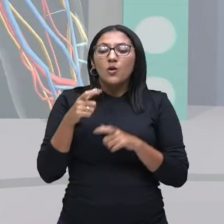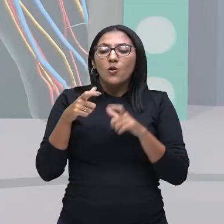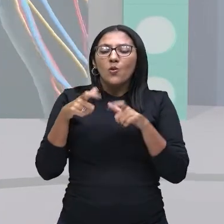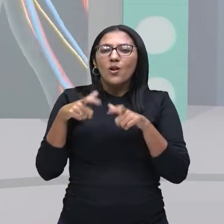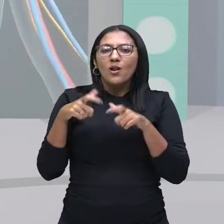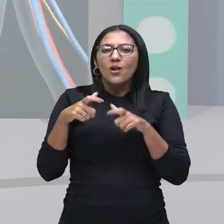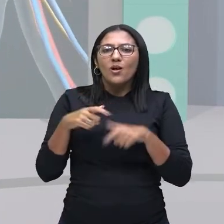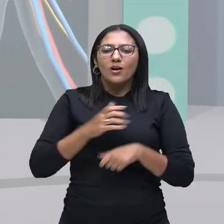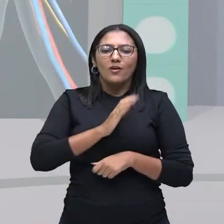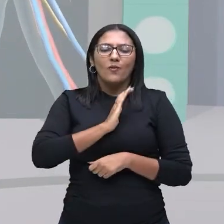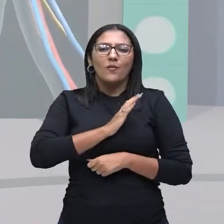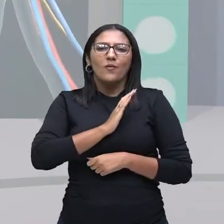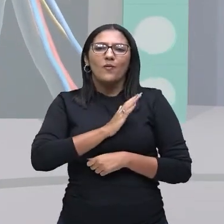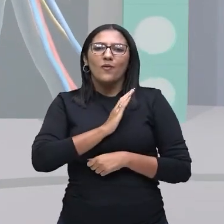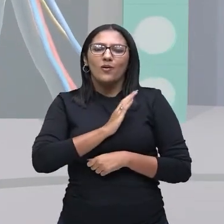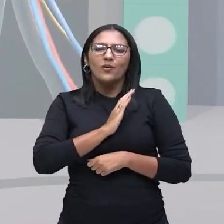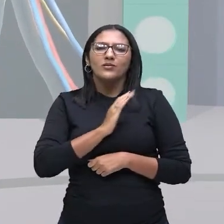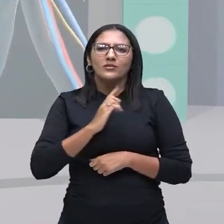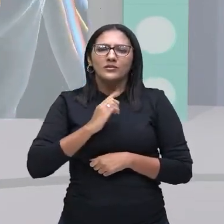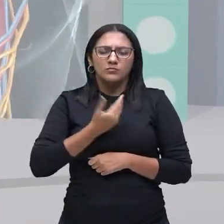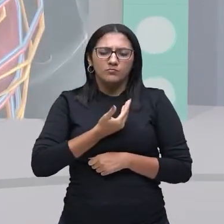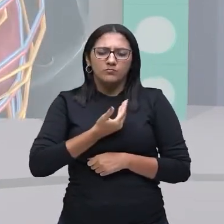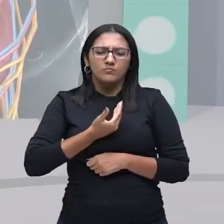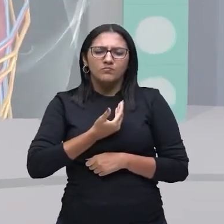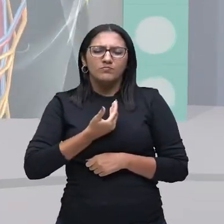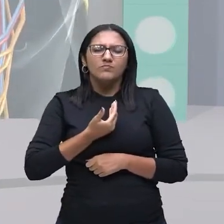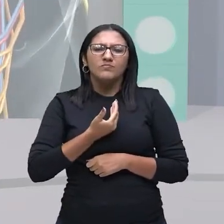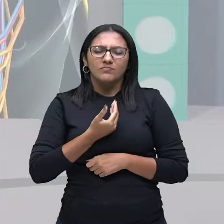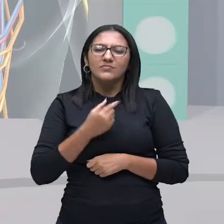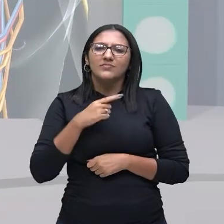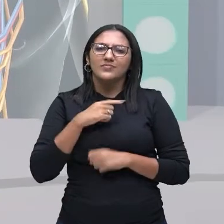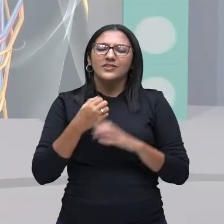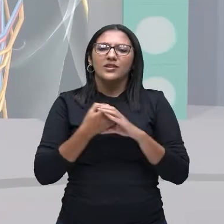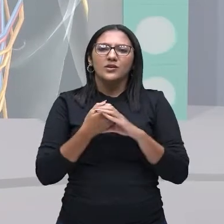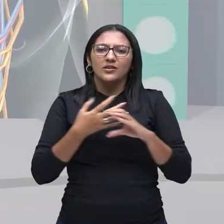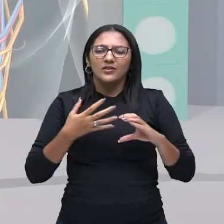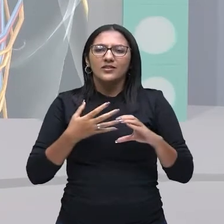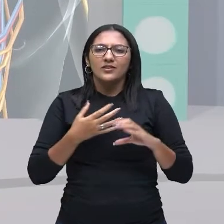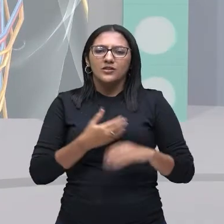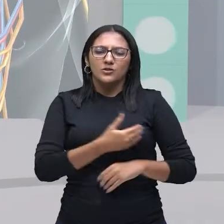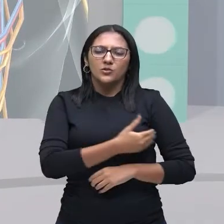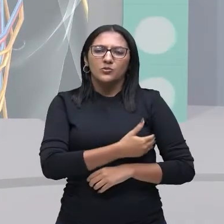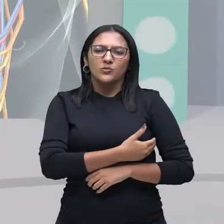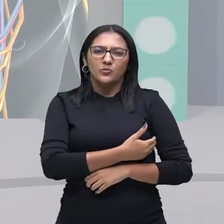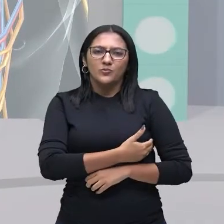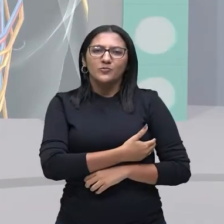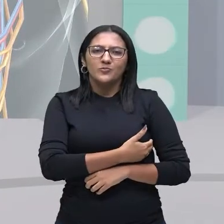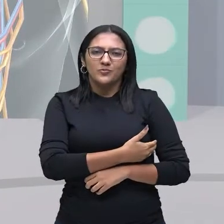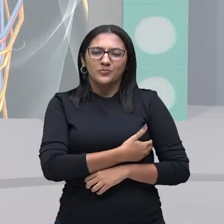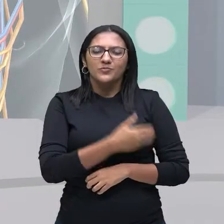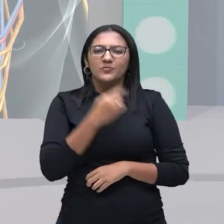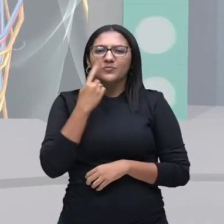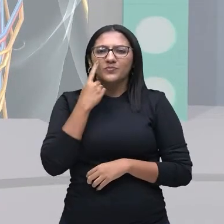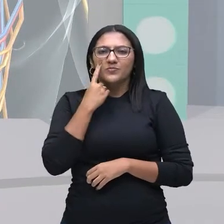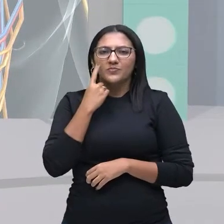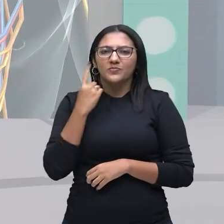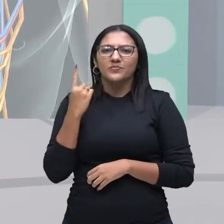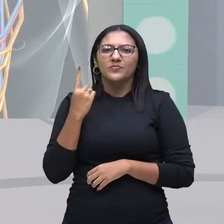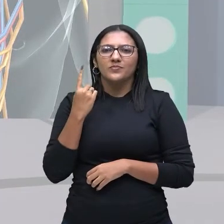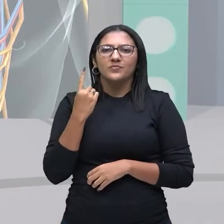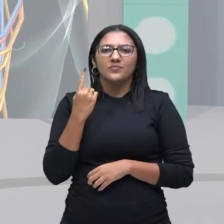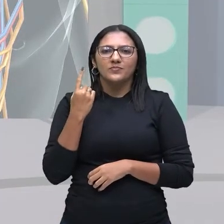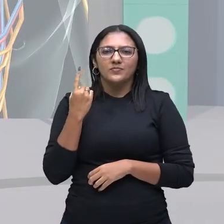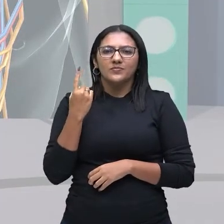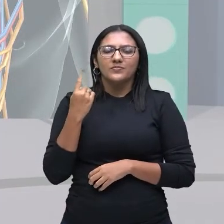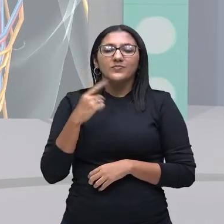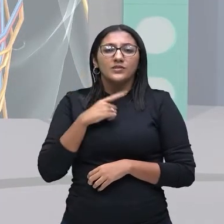do coração, né? Então, é uma característica que a gente tem do pulmão esquerdo, né? Aquele que está lá daquele lado,